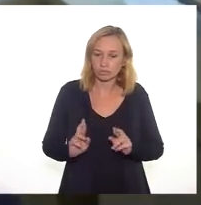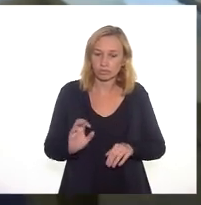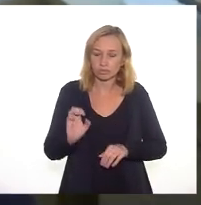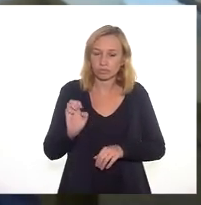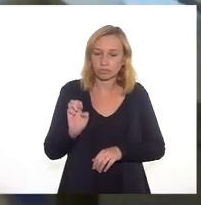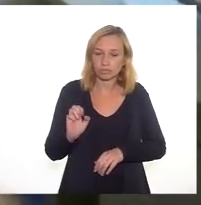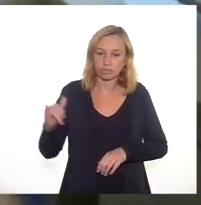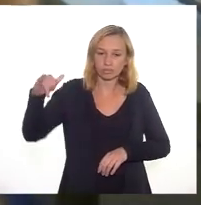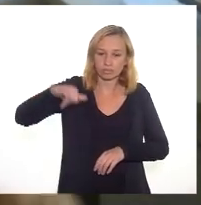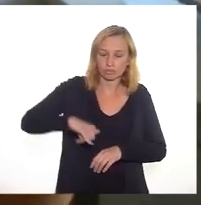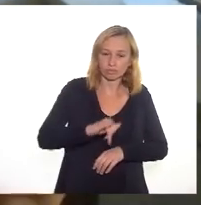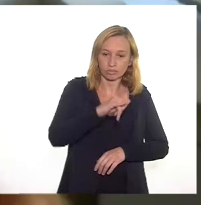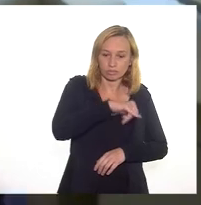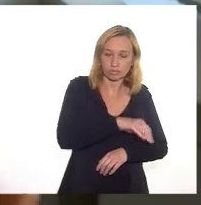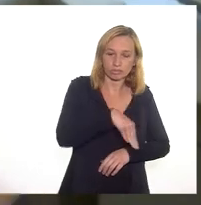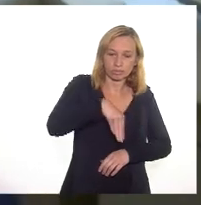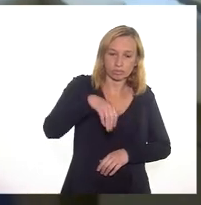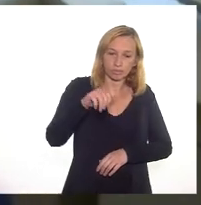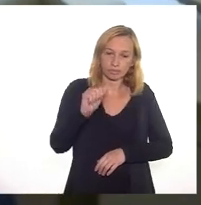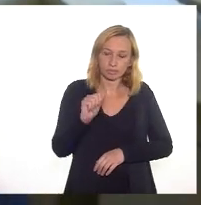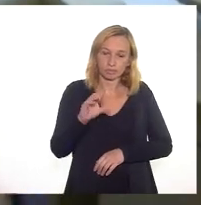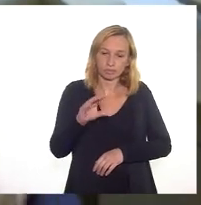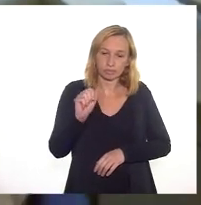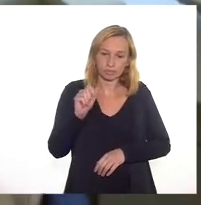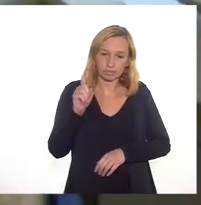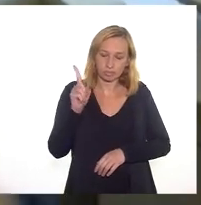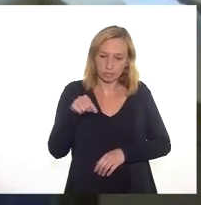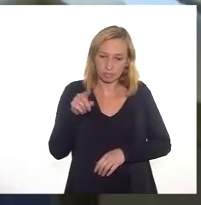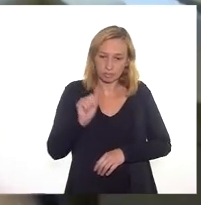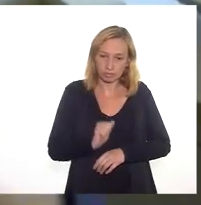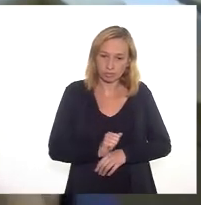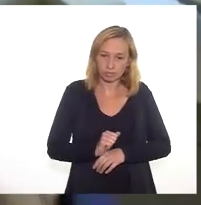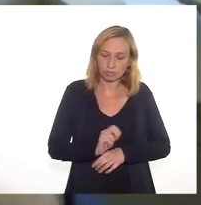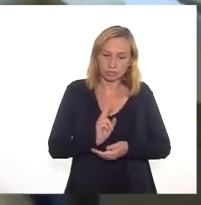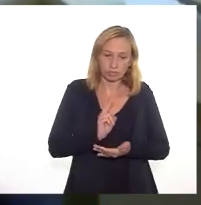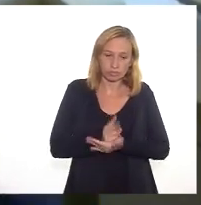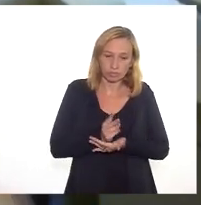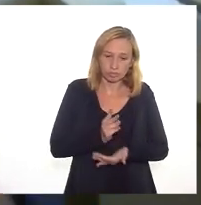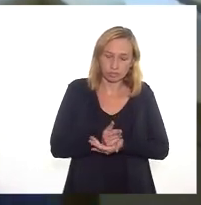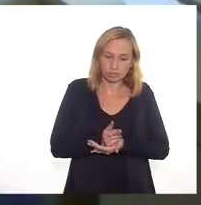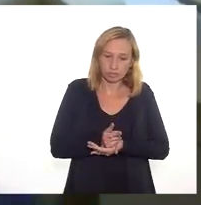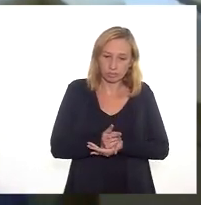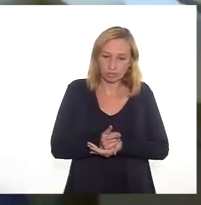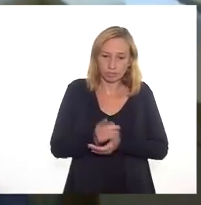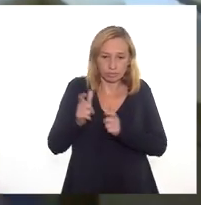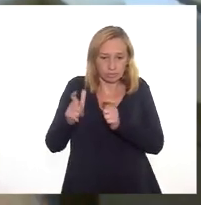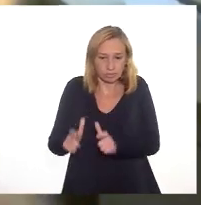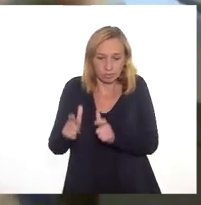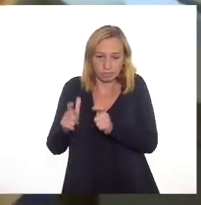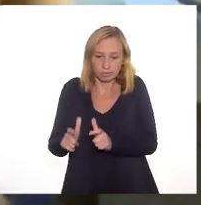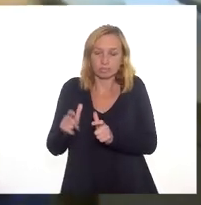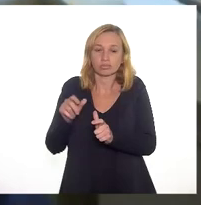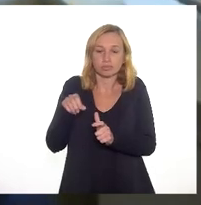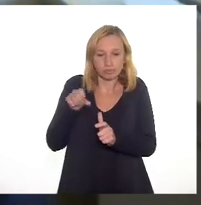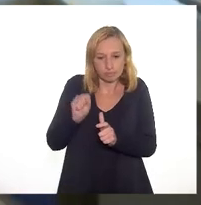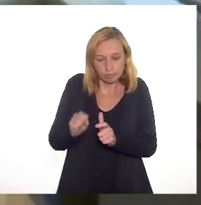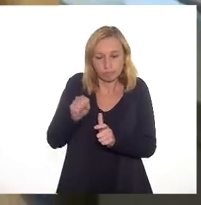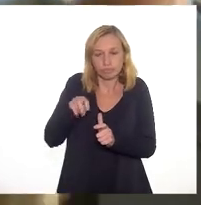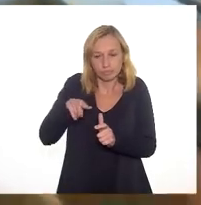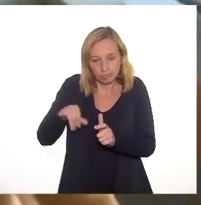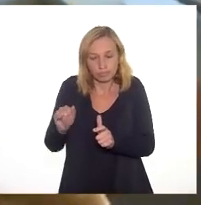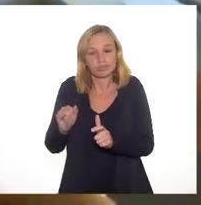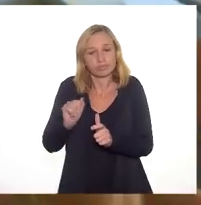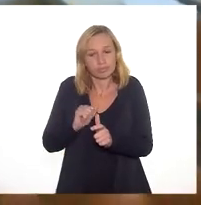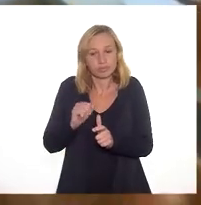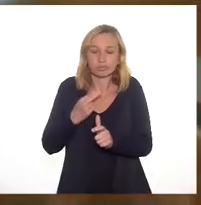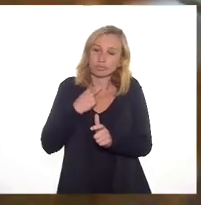aeroporto de Macaé. Desde que seja no mesmo aeroporto, vai poder. O que não